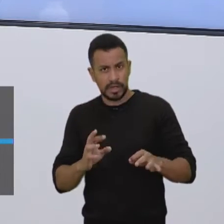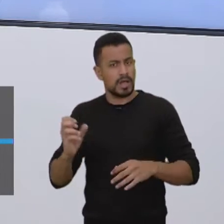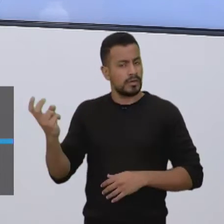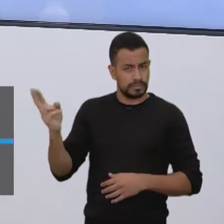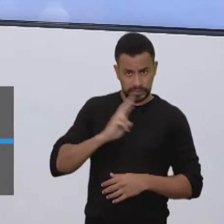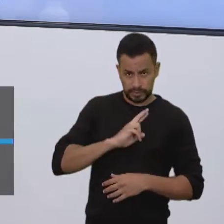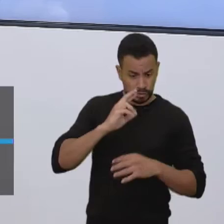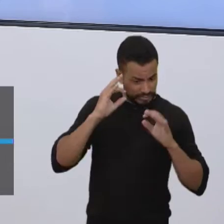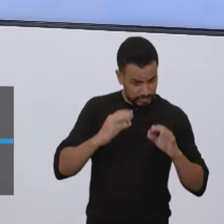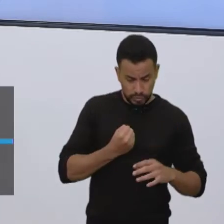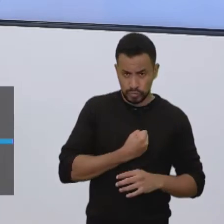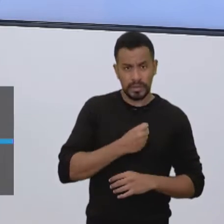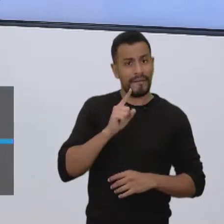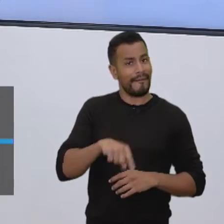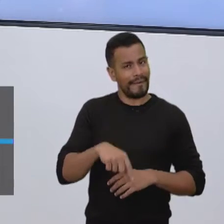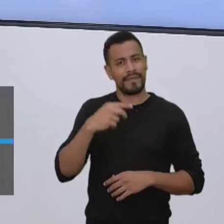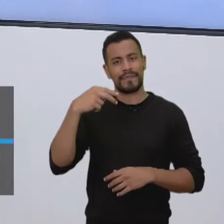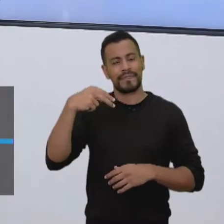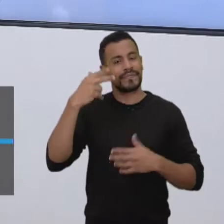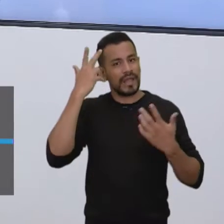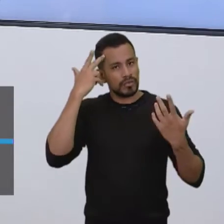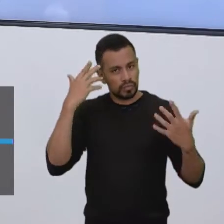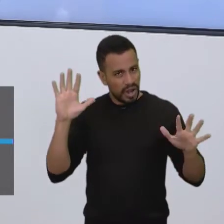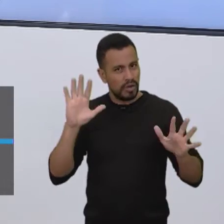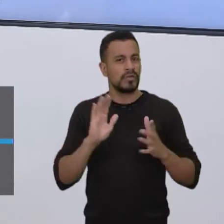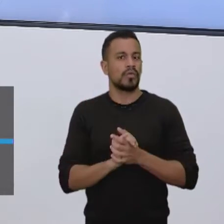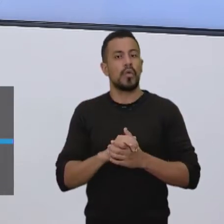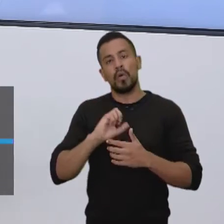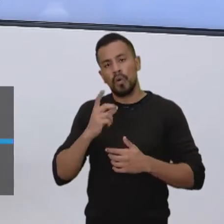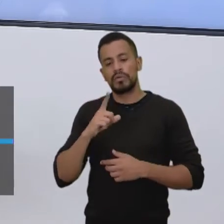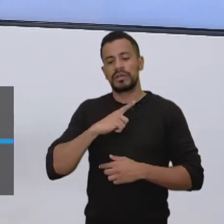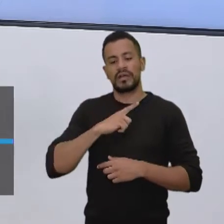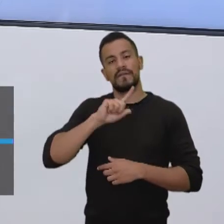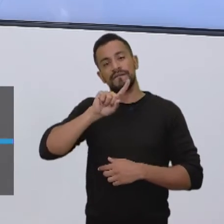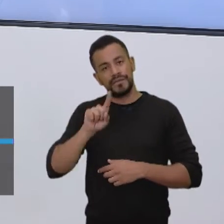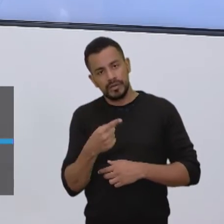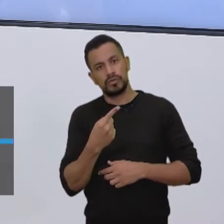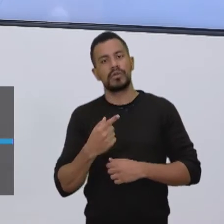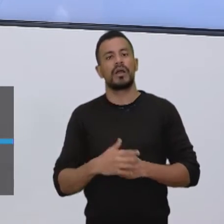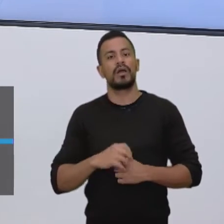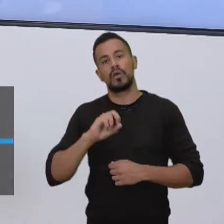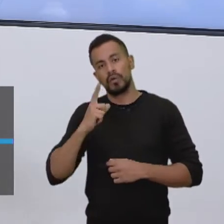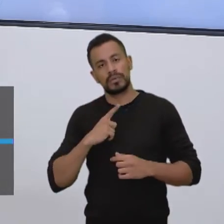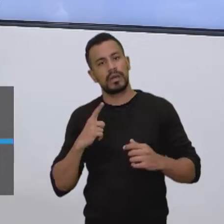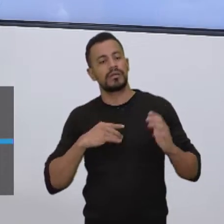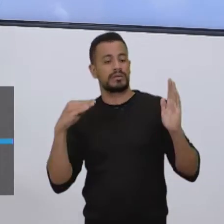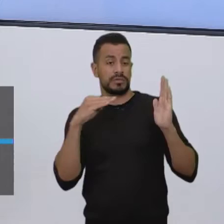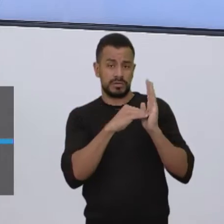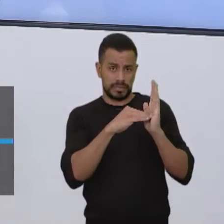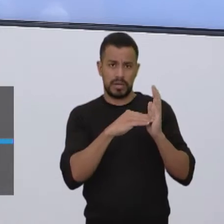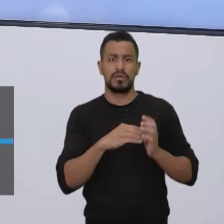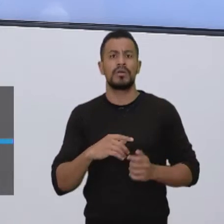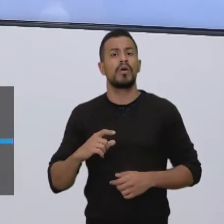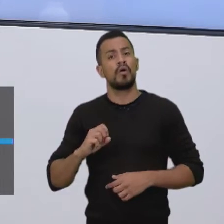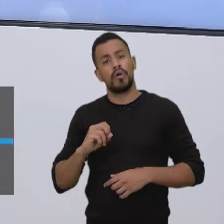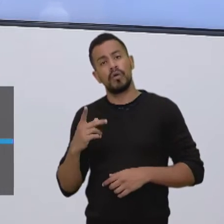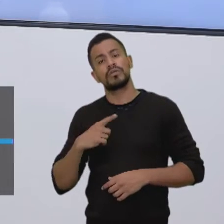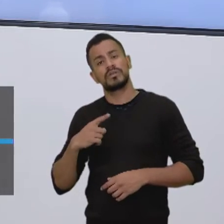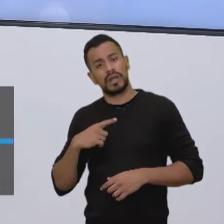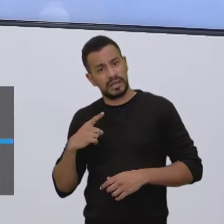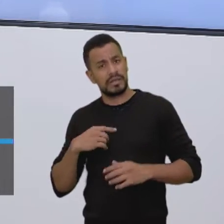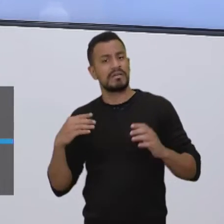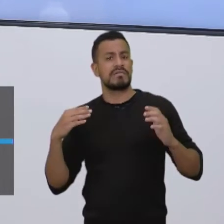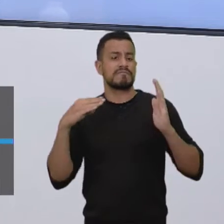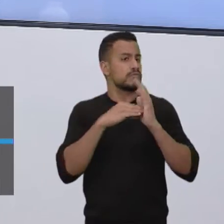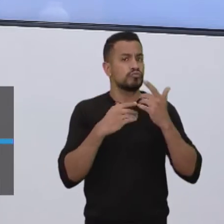que é desenho, ou se vai dar um número com vírgula, decimal, que tem fim decimal exato, que fica repetindo dízima periódica.